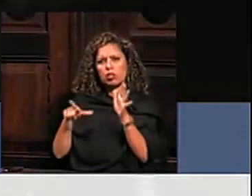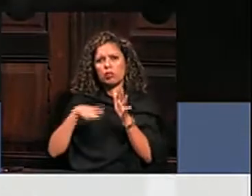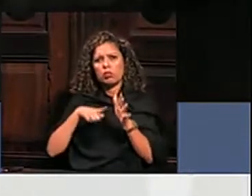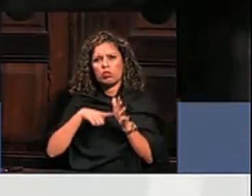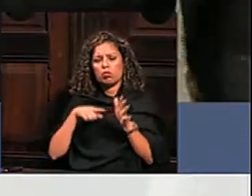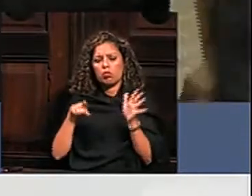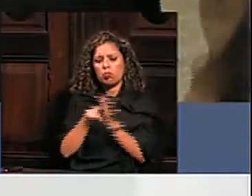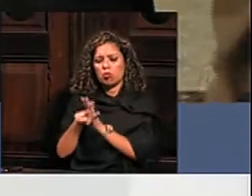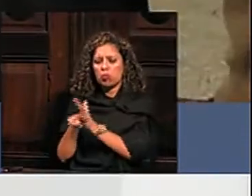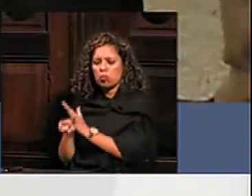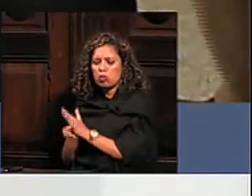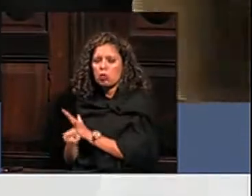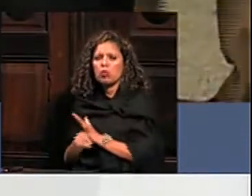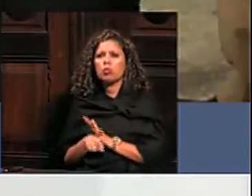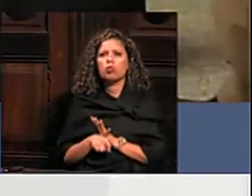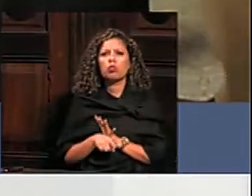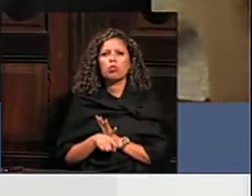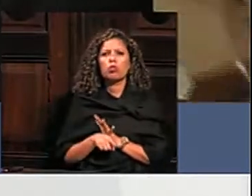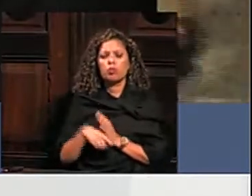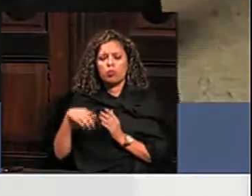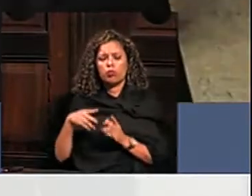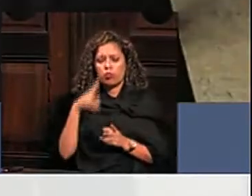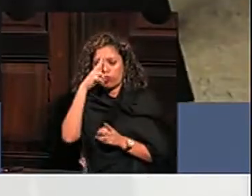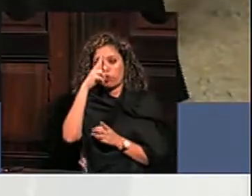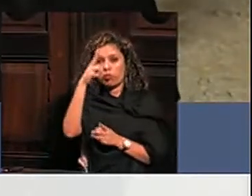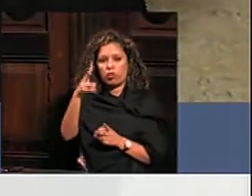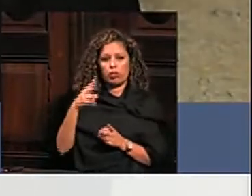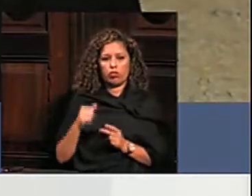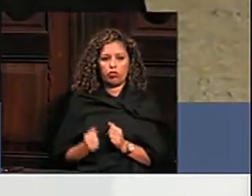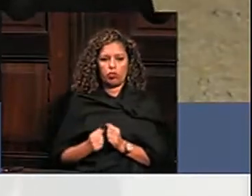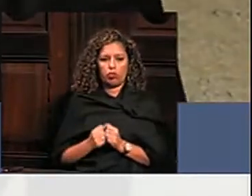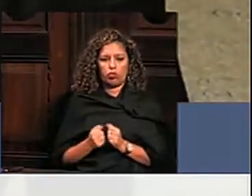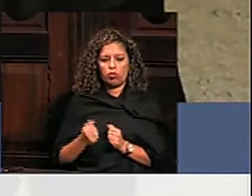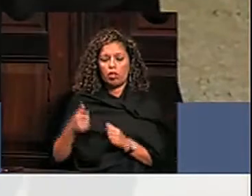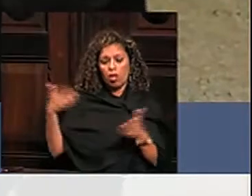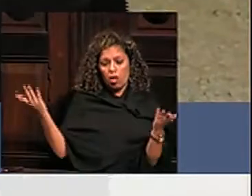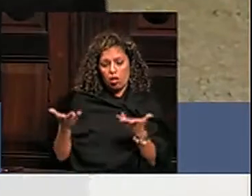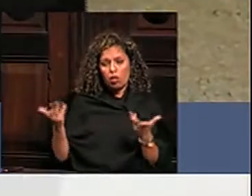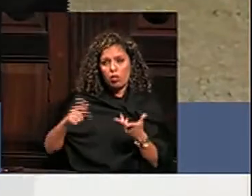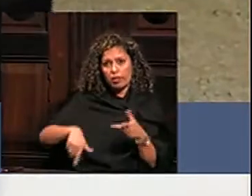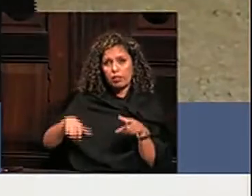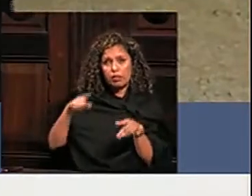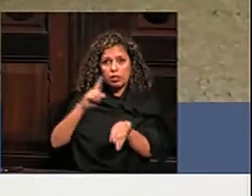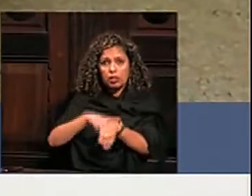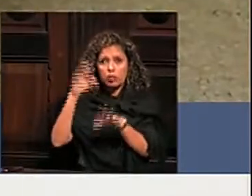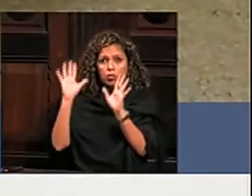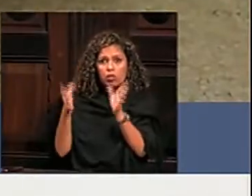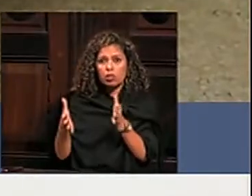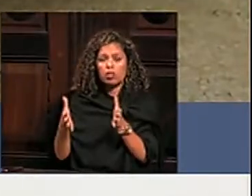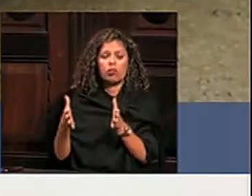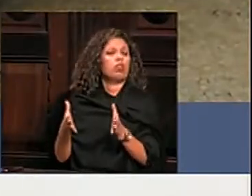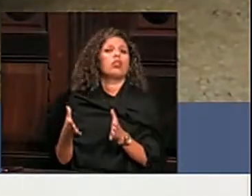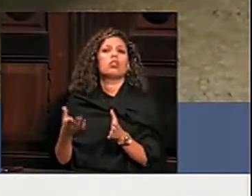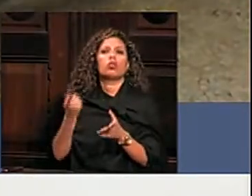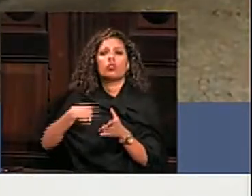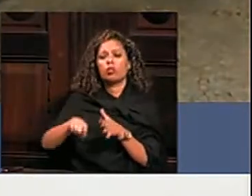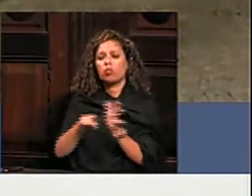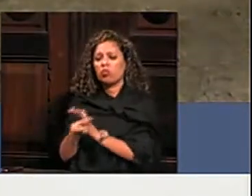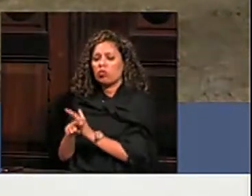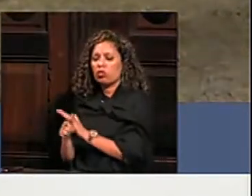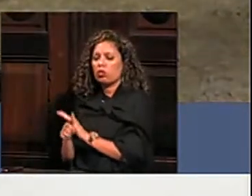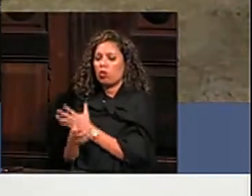forte, independente e técnica. E já é passada a hora de nós elevarmos o nível de controle do Estado do Rio de